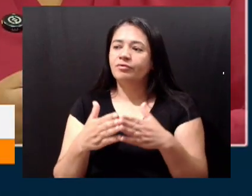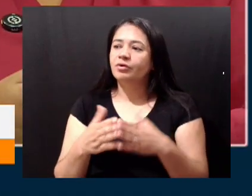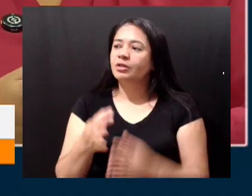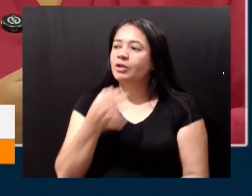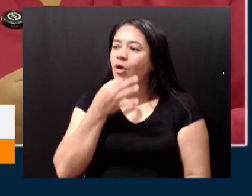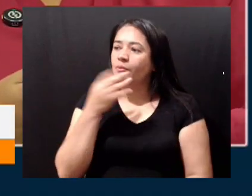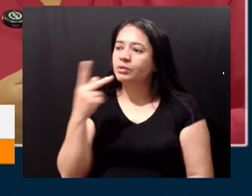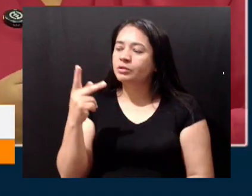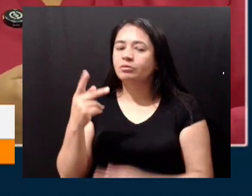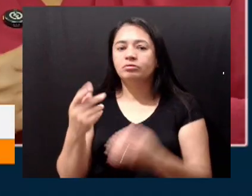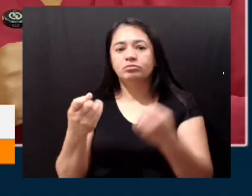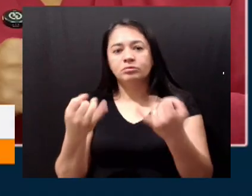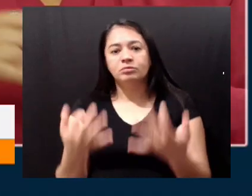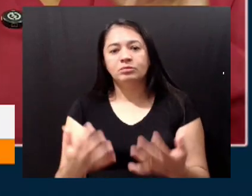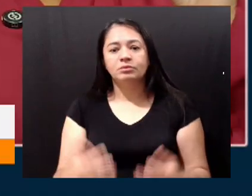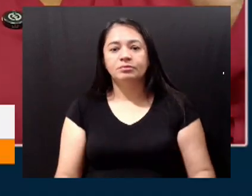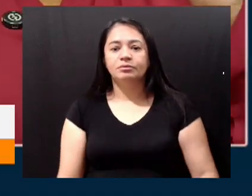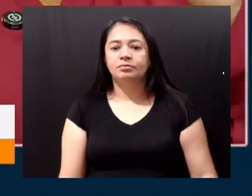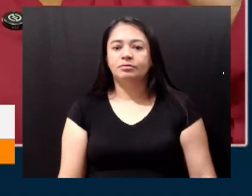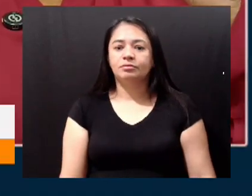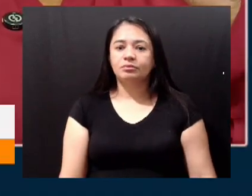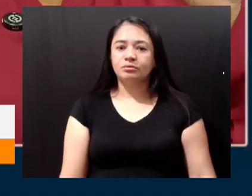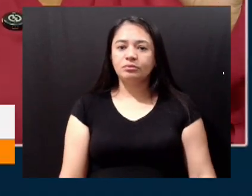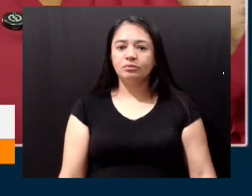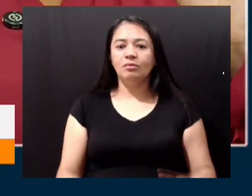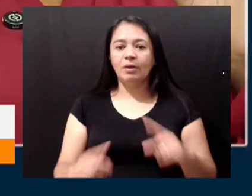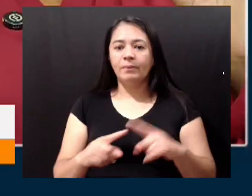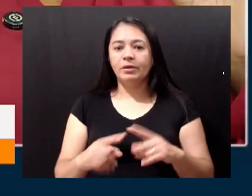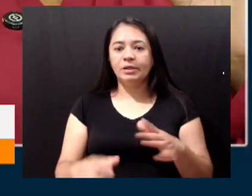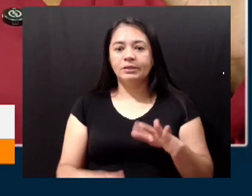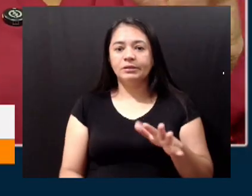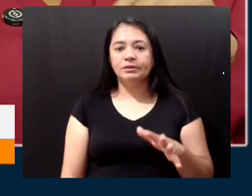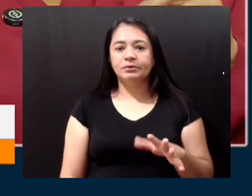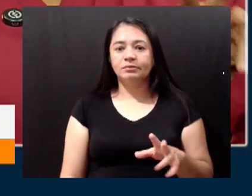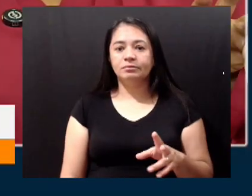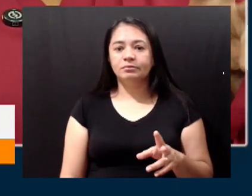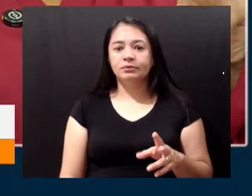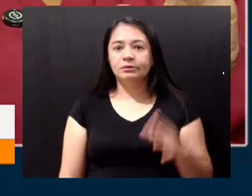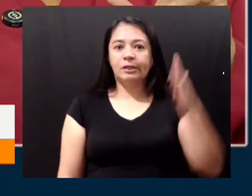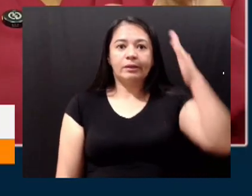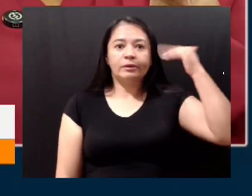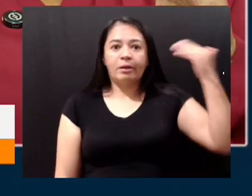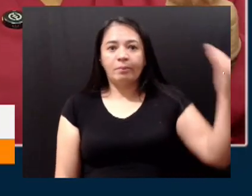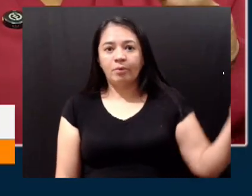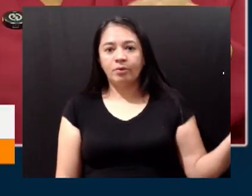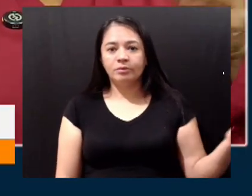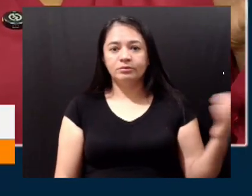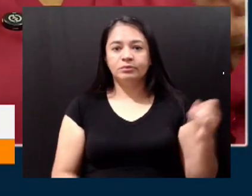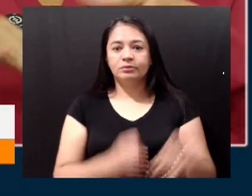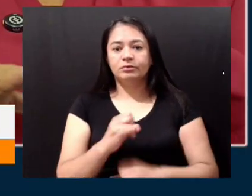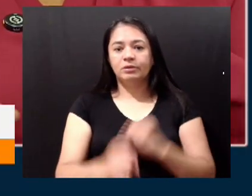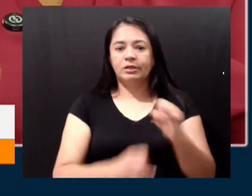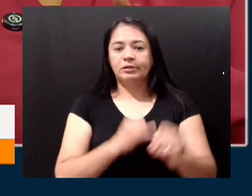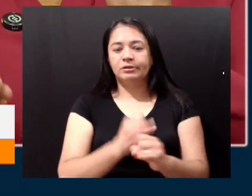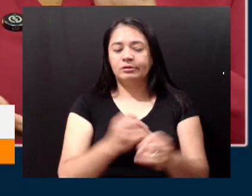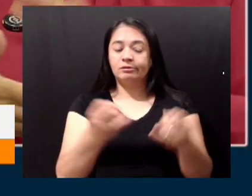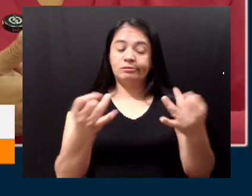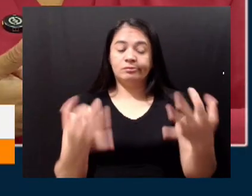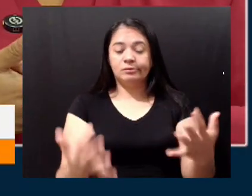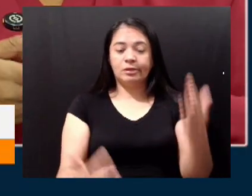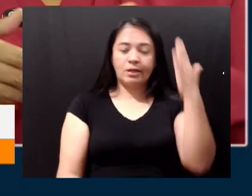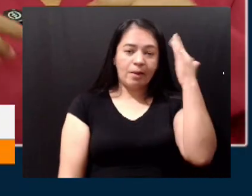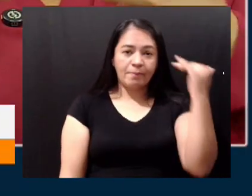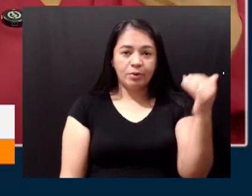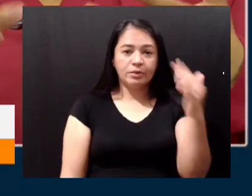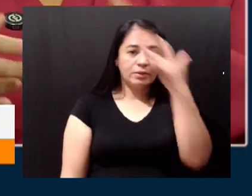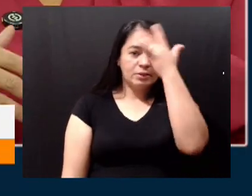sobre isso, porque é algo que está meio que, entre aspas, na moda. A internet dita, né, a moda e o pessoal embarca e vai